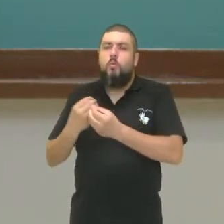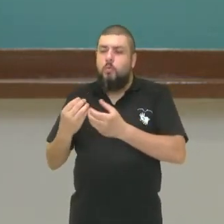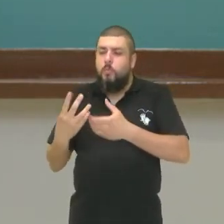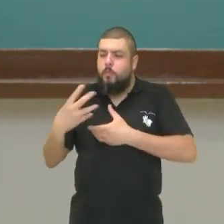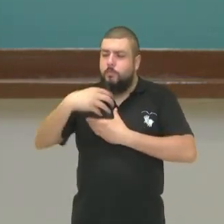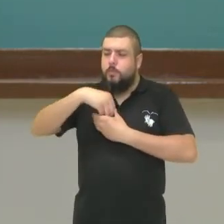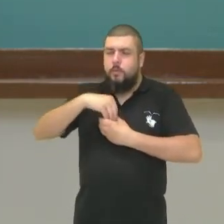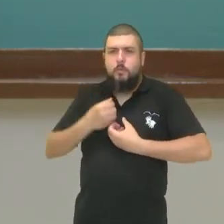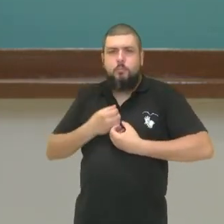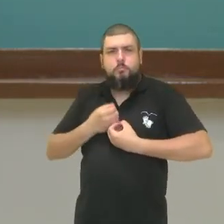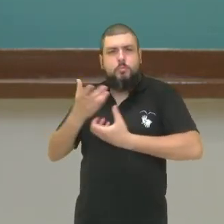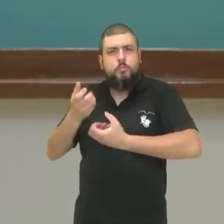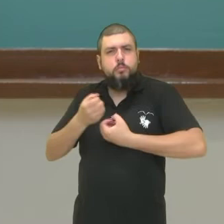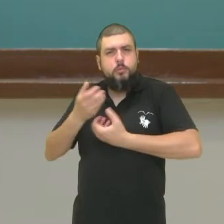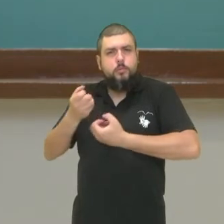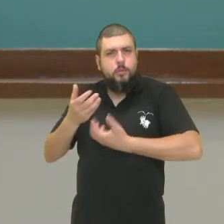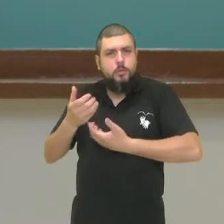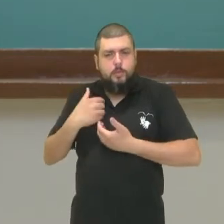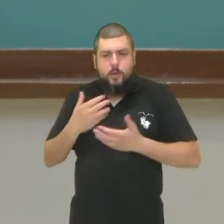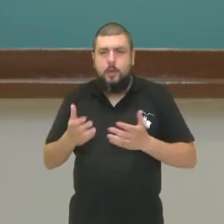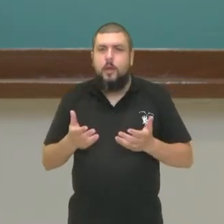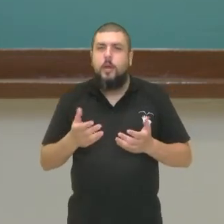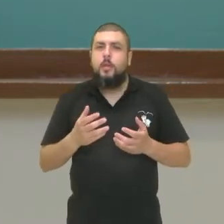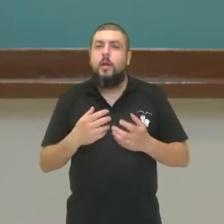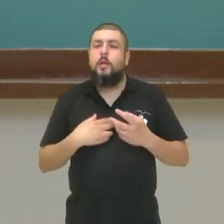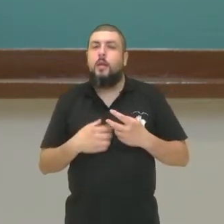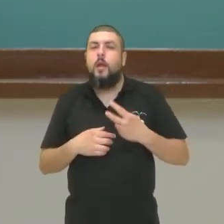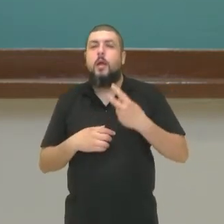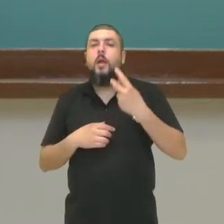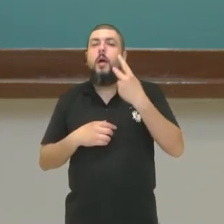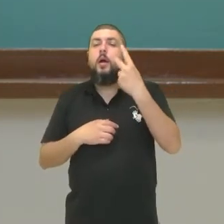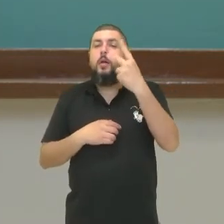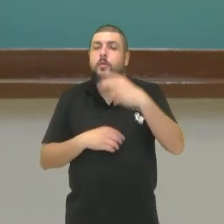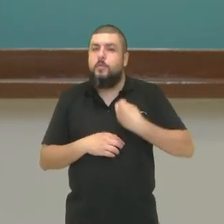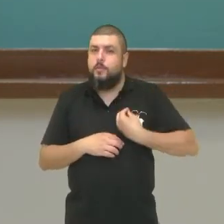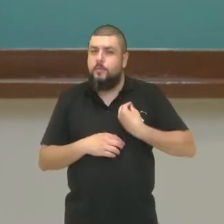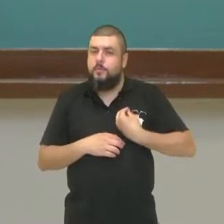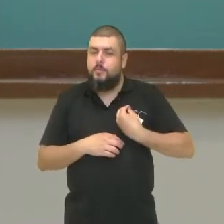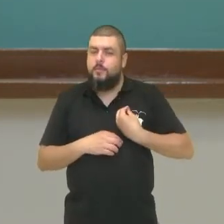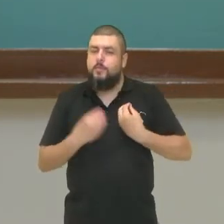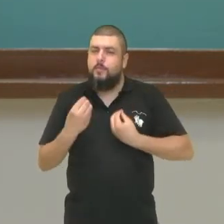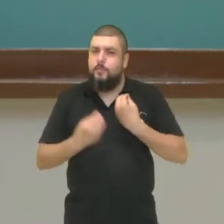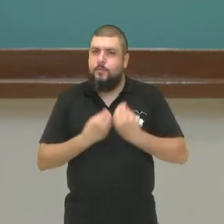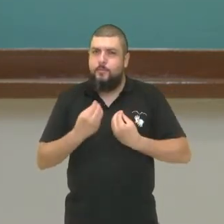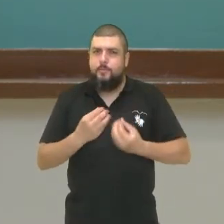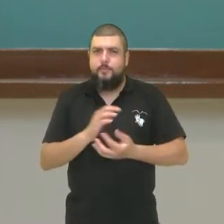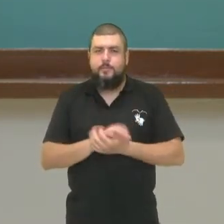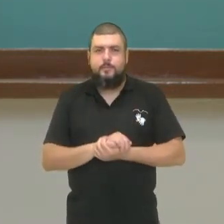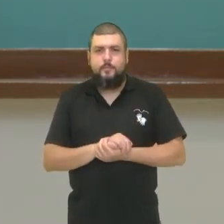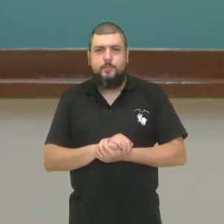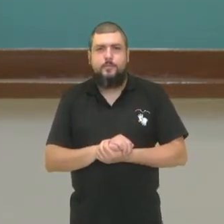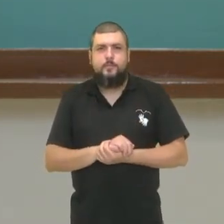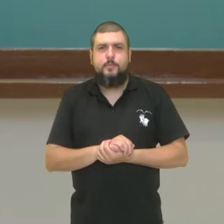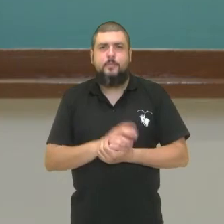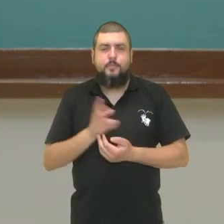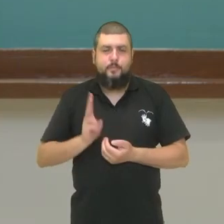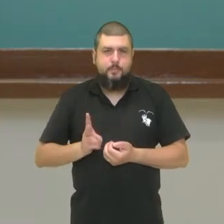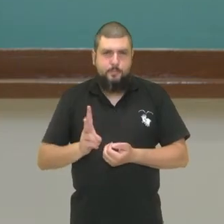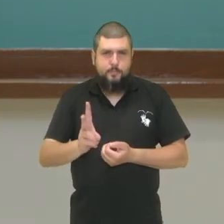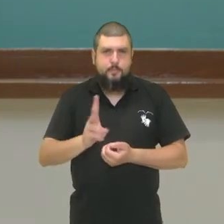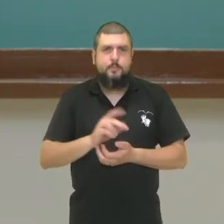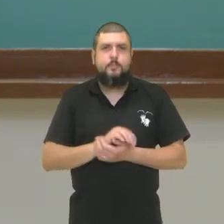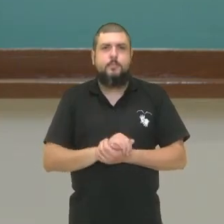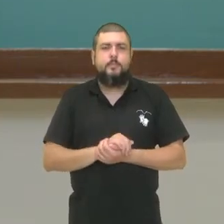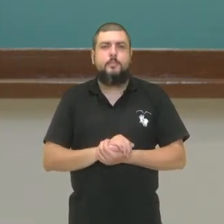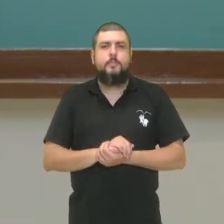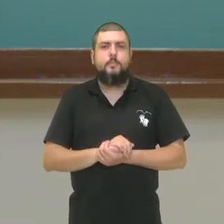nesse tempo aí que o seu barquinho está ali nesses dois momentos. E vamos continuar aqui então.